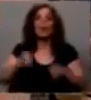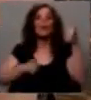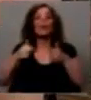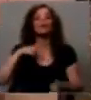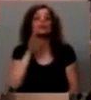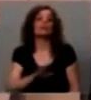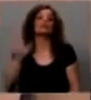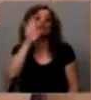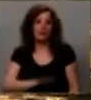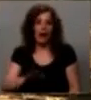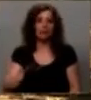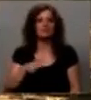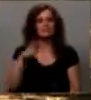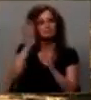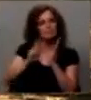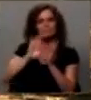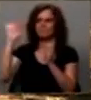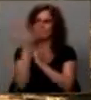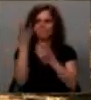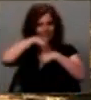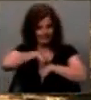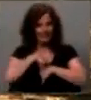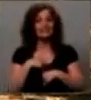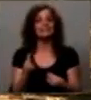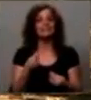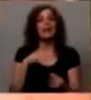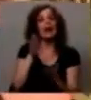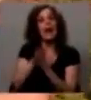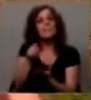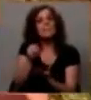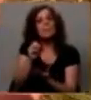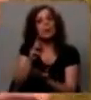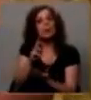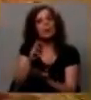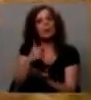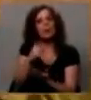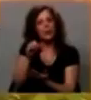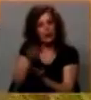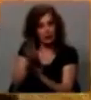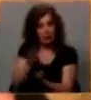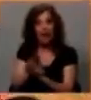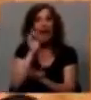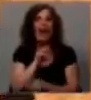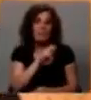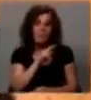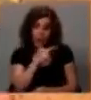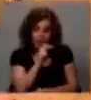de Literacia, promovido pela Porto Editora, Marta passou com distinção nas várias fases e, na final de inglês,